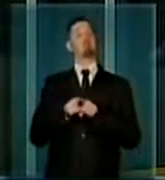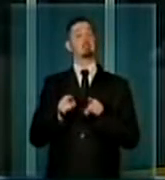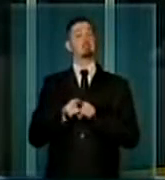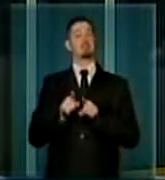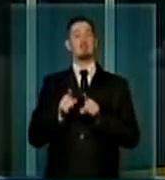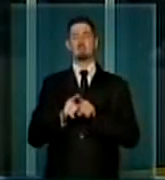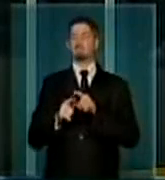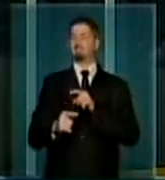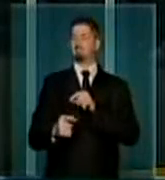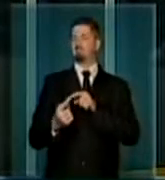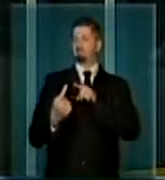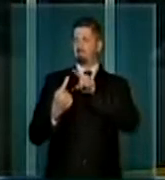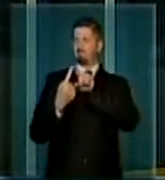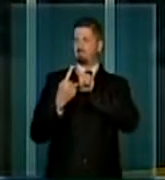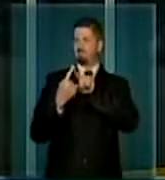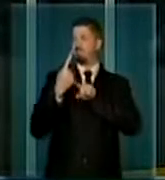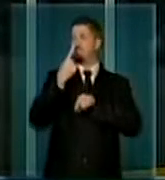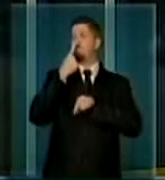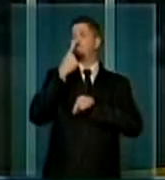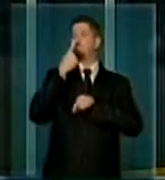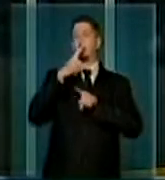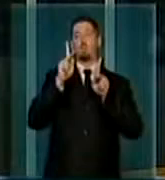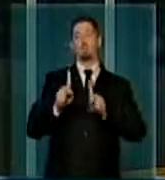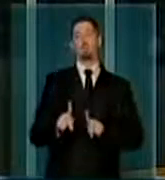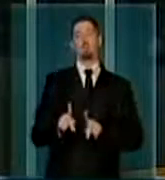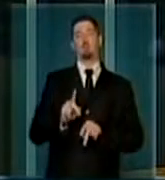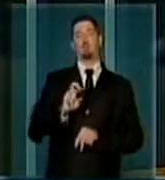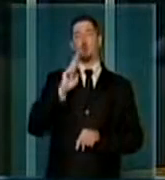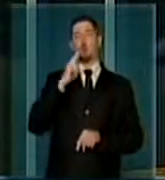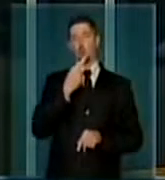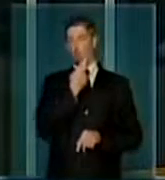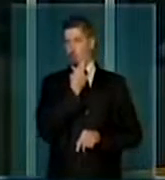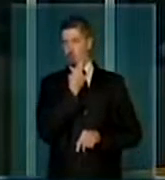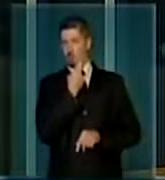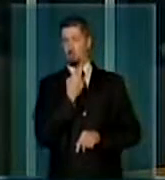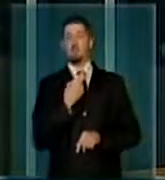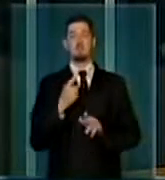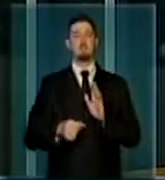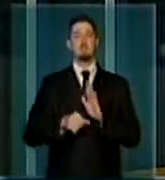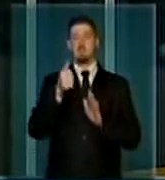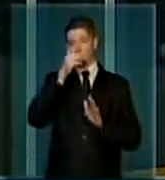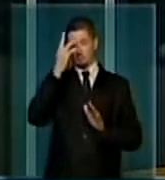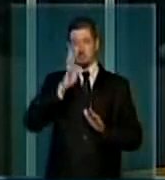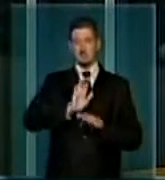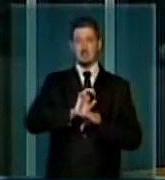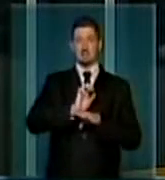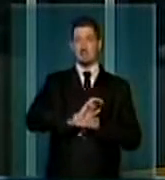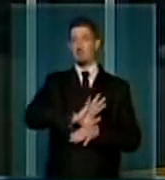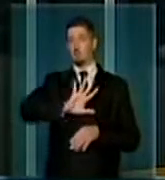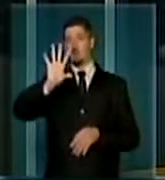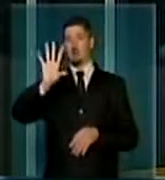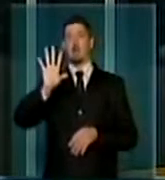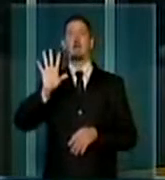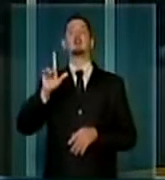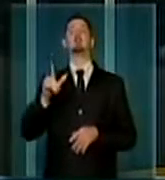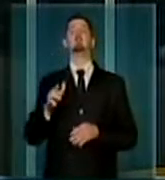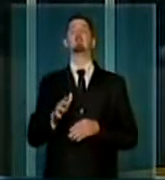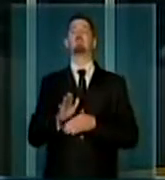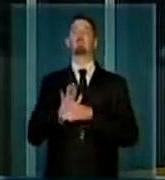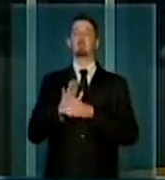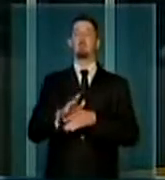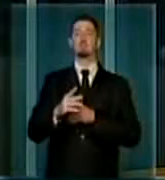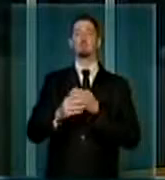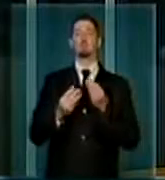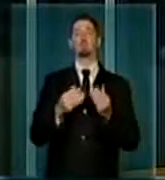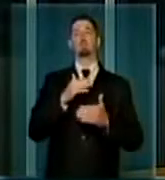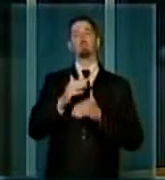grande identificação com os ideais do povo rondoniense. Foi um dos pioneiros do estado e contribuiu significativamente para